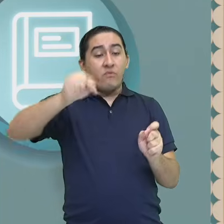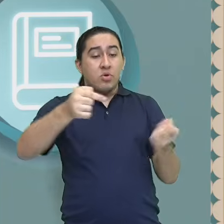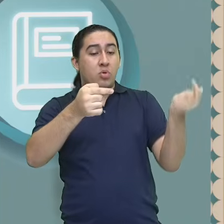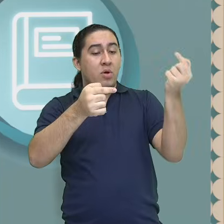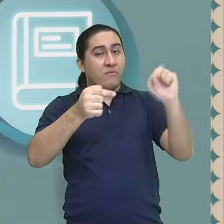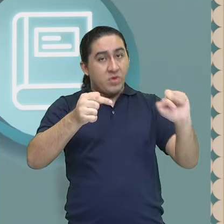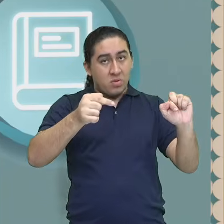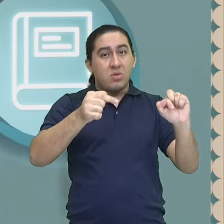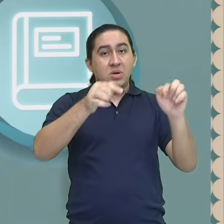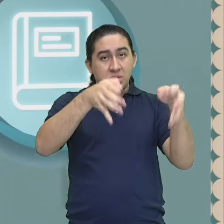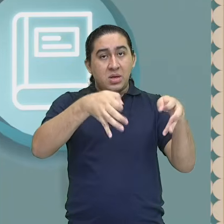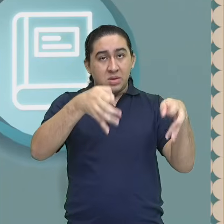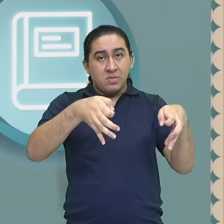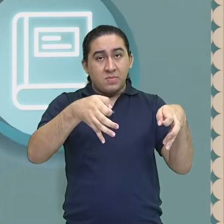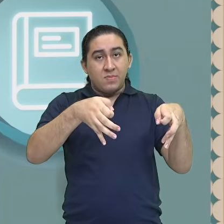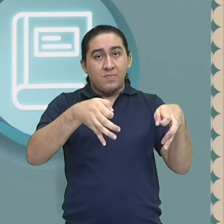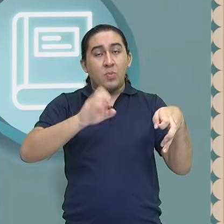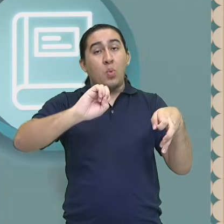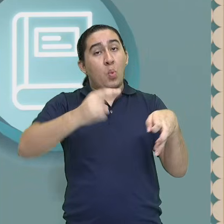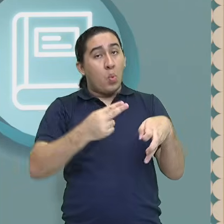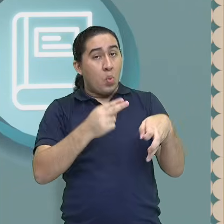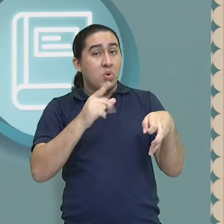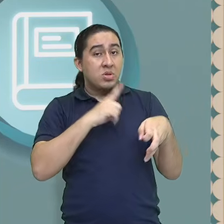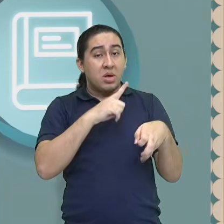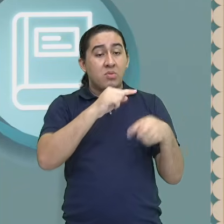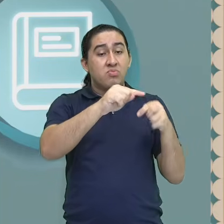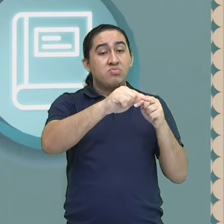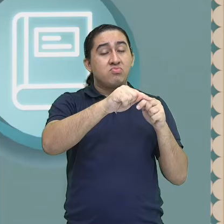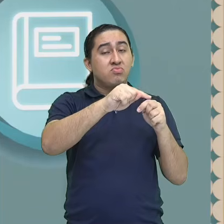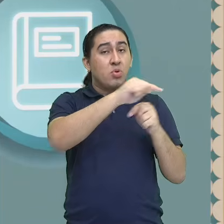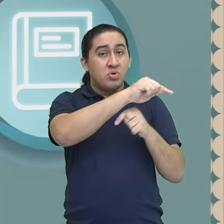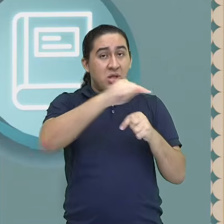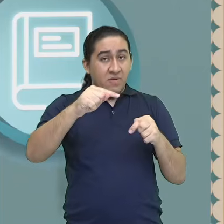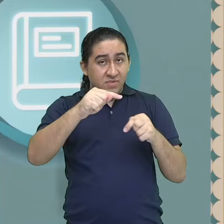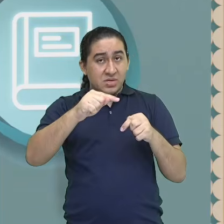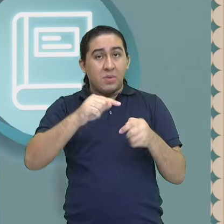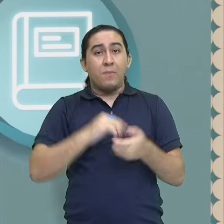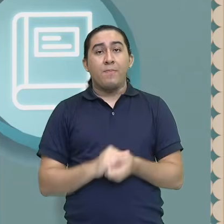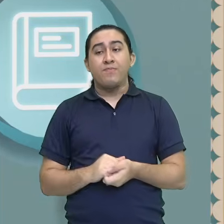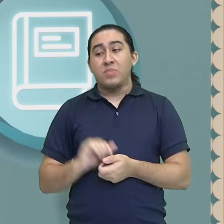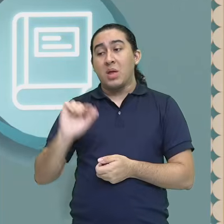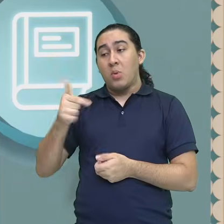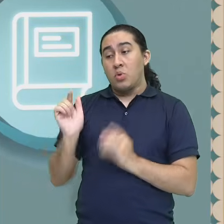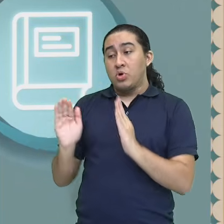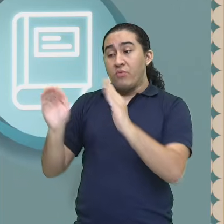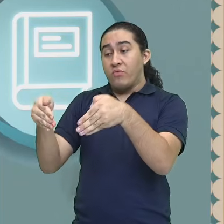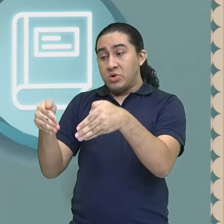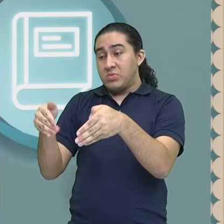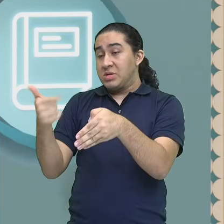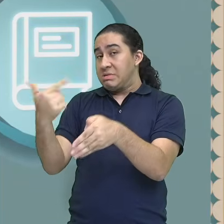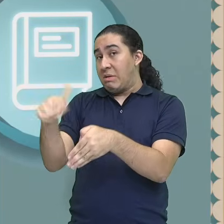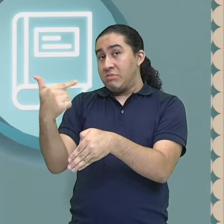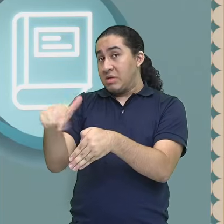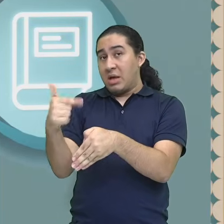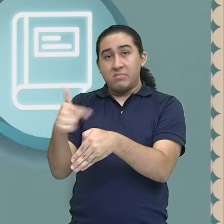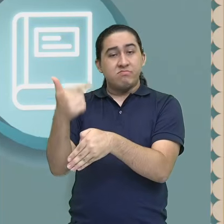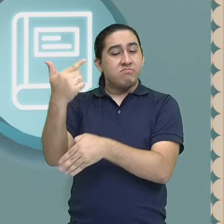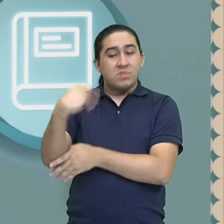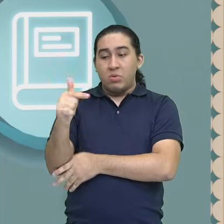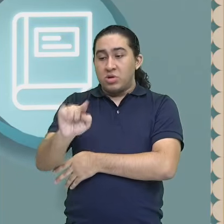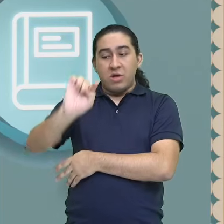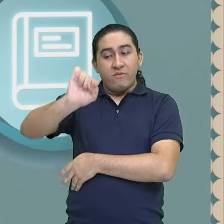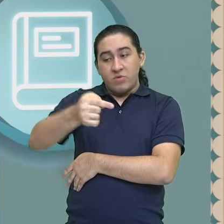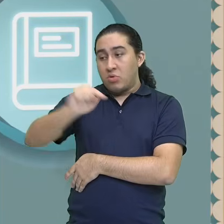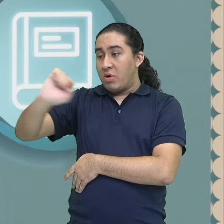oração subordinada isolada por vírgula ou por travessão, e a restritiva não